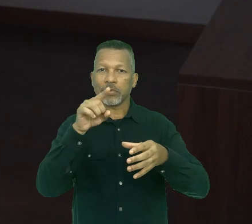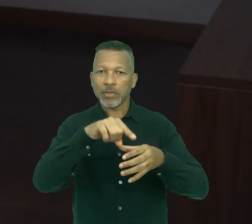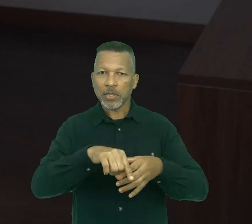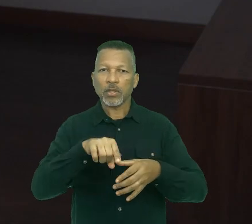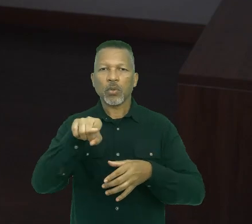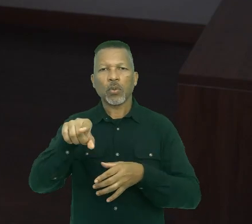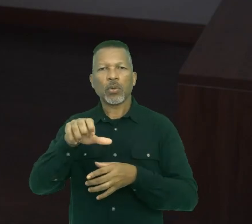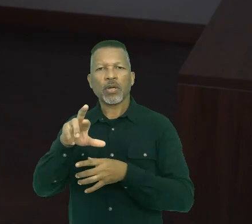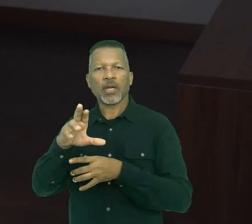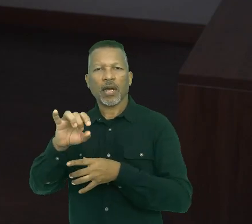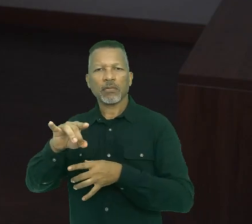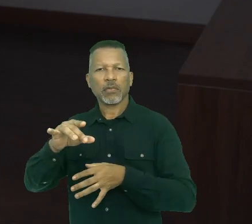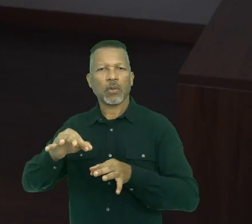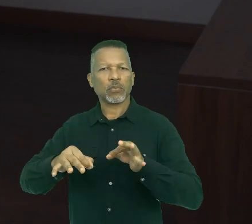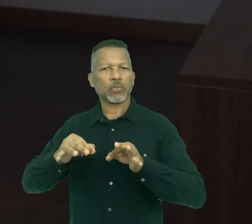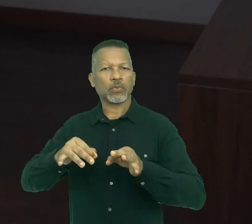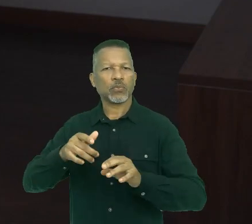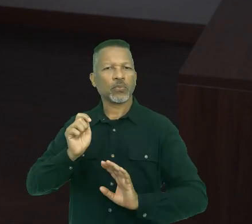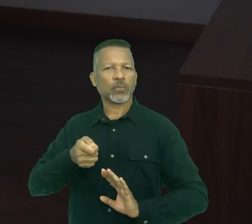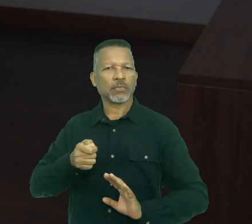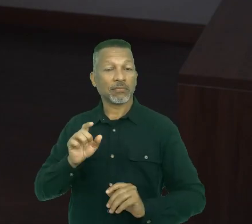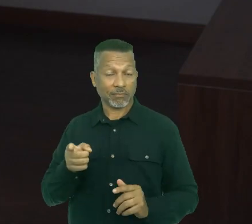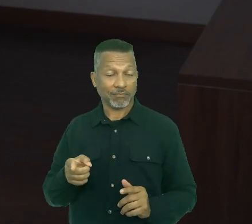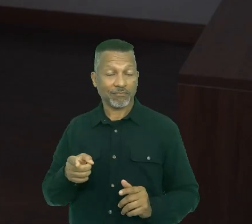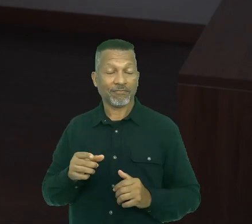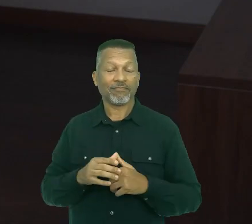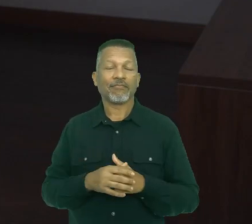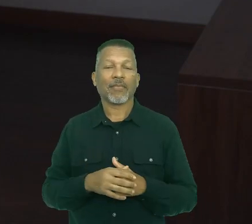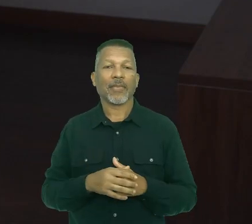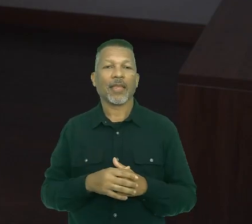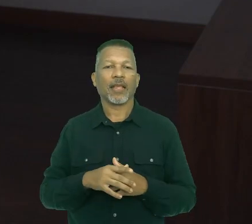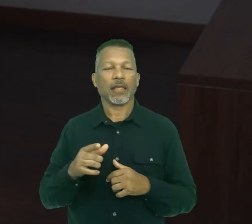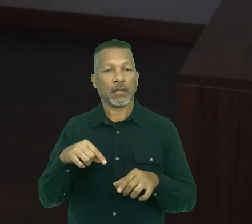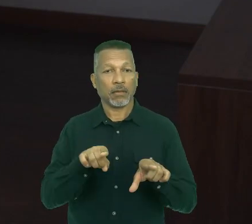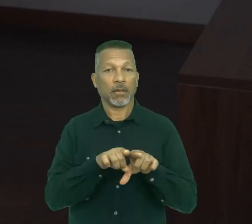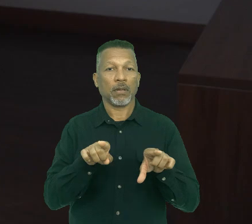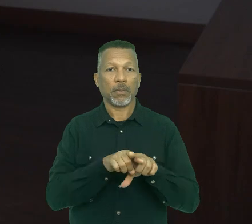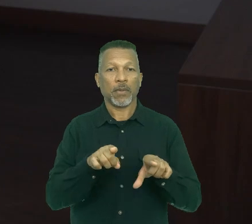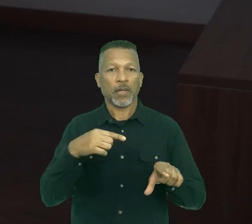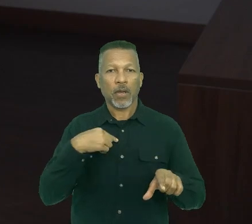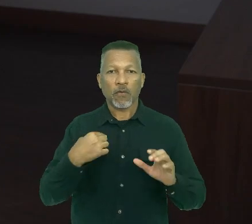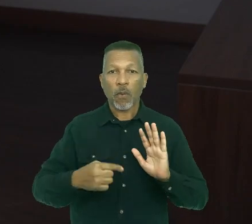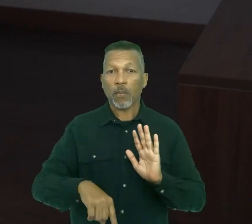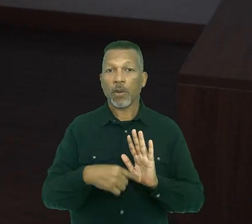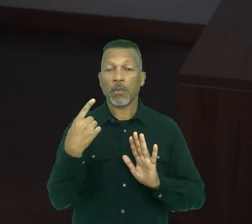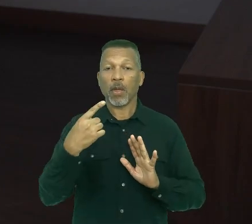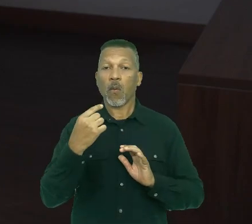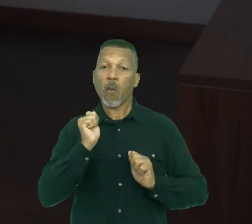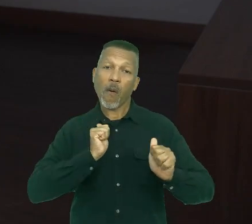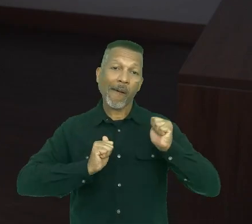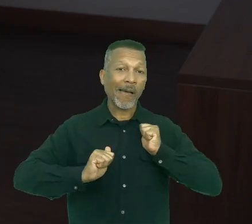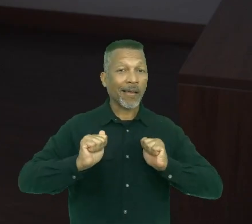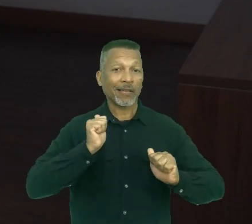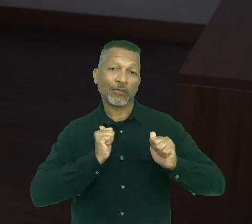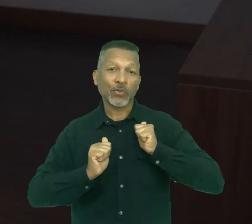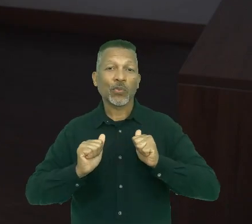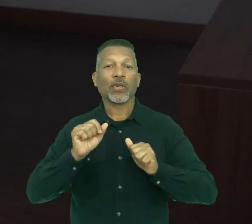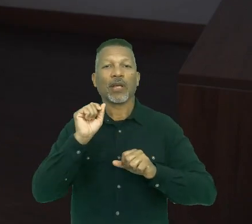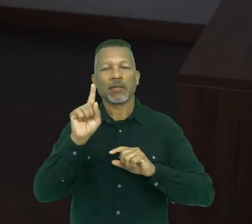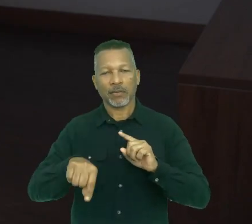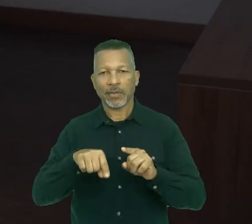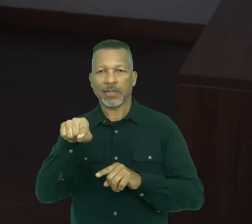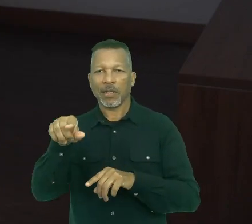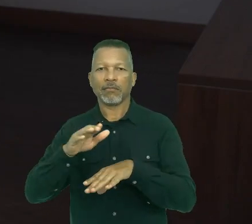jurado. E eu fui, inclusive, ganhei como primeiro ator, depois aconteceu alguma coisa lá e o Ricardo era